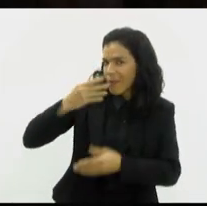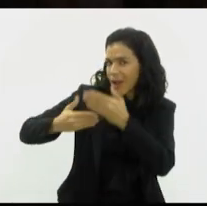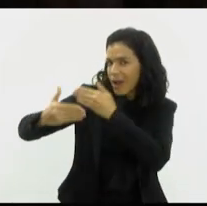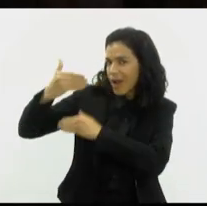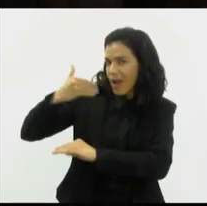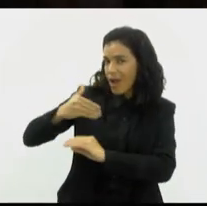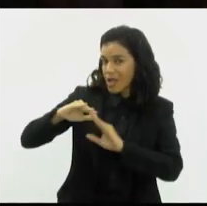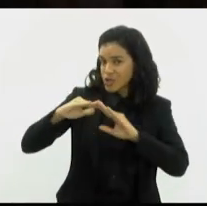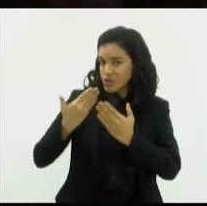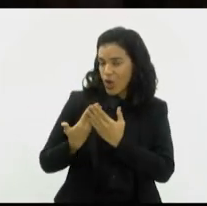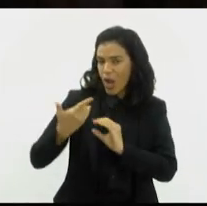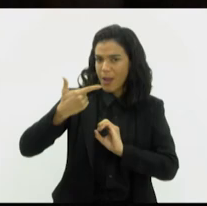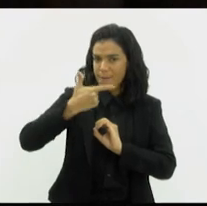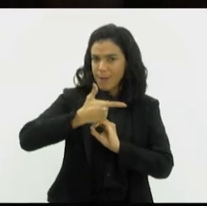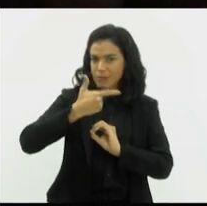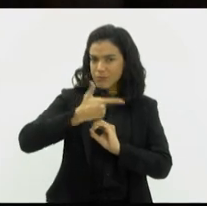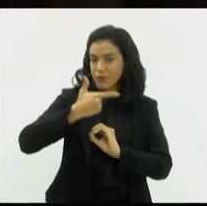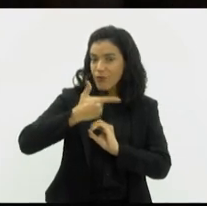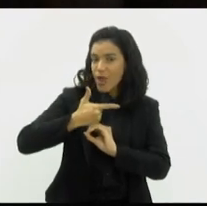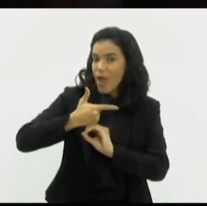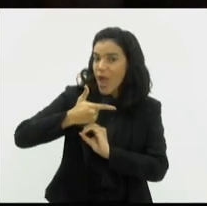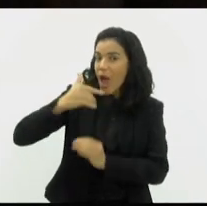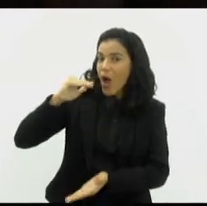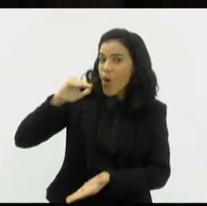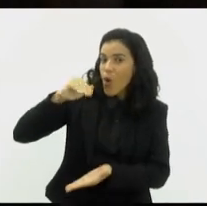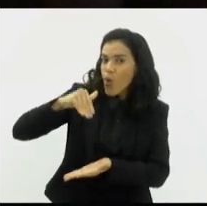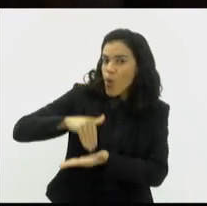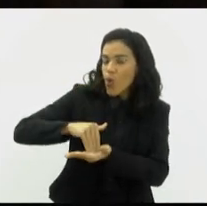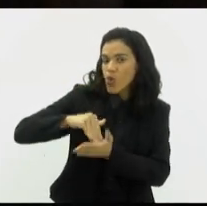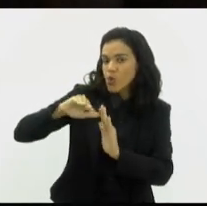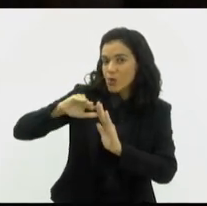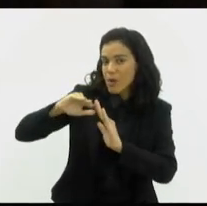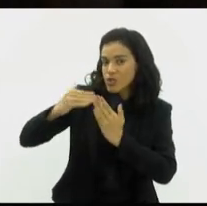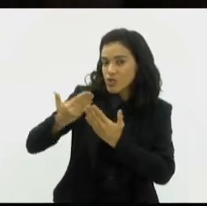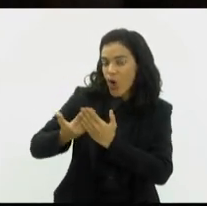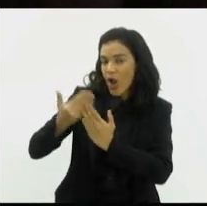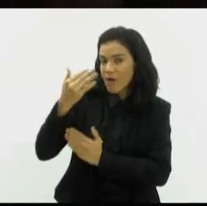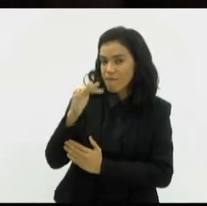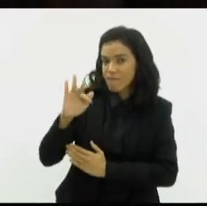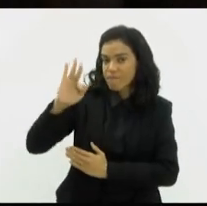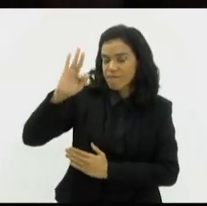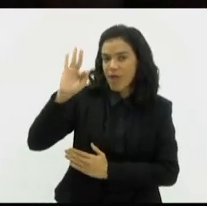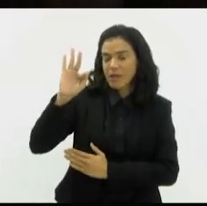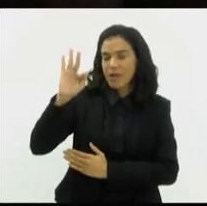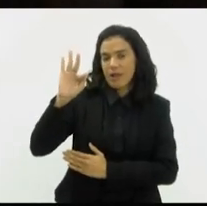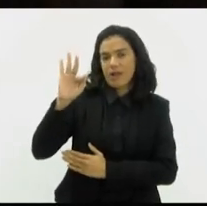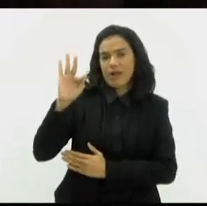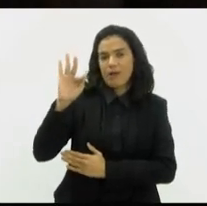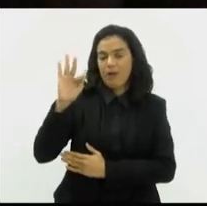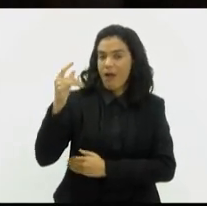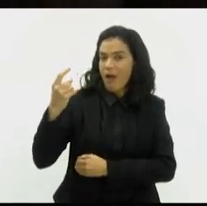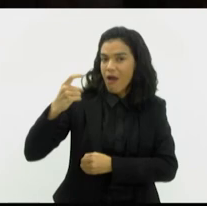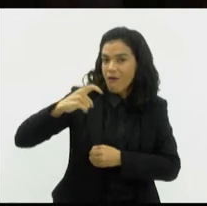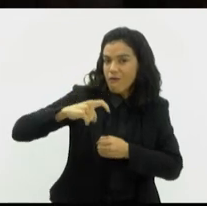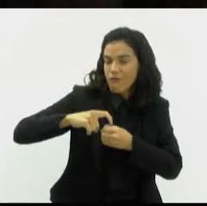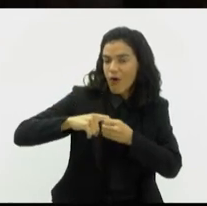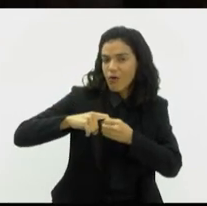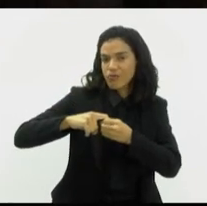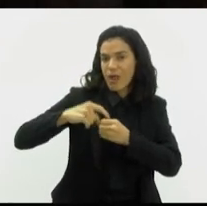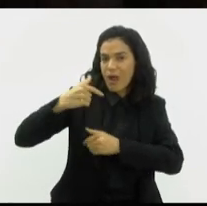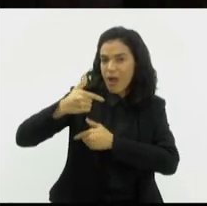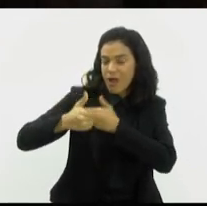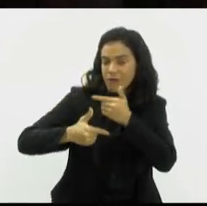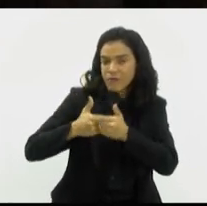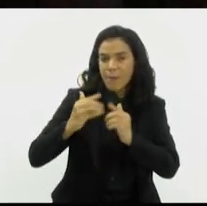Pedro II foi a última repartição federal a voltar a funcionar